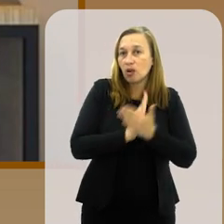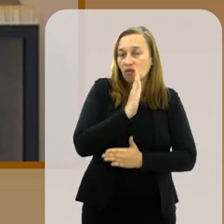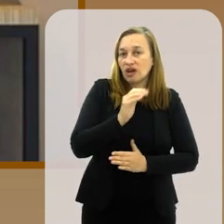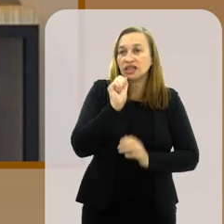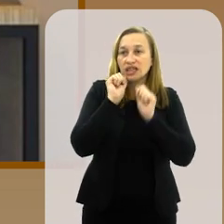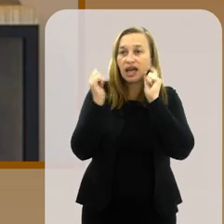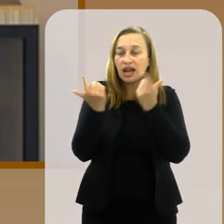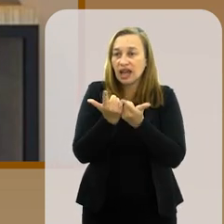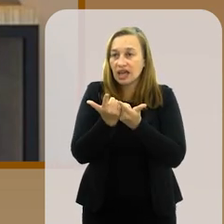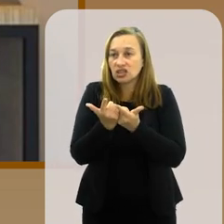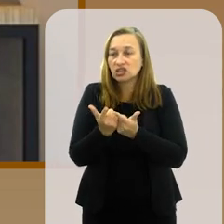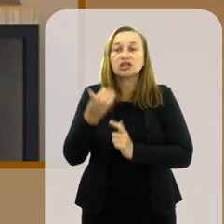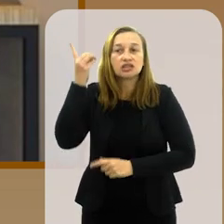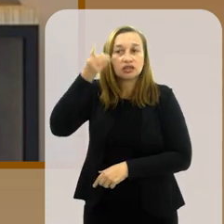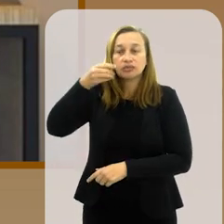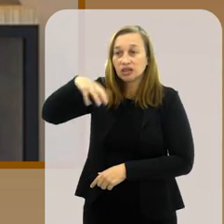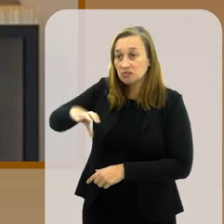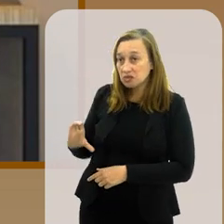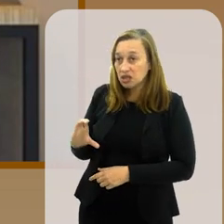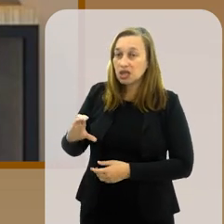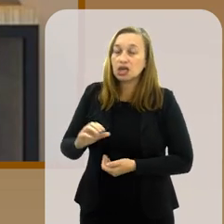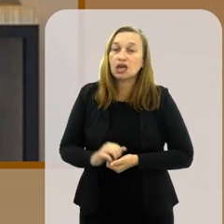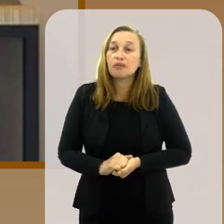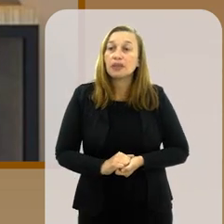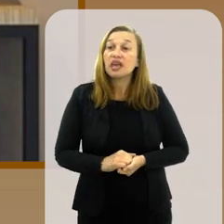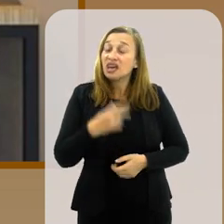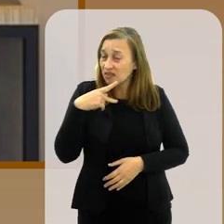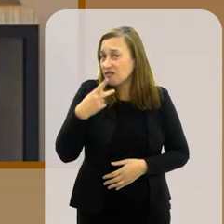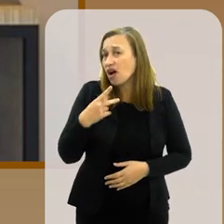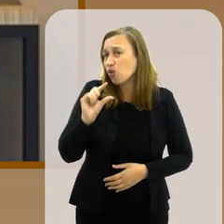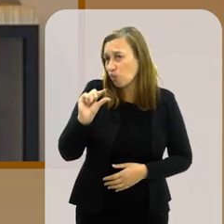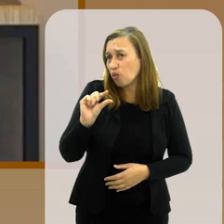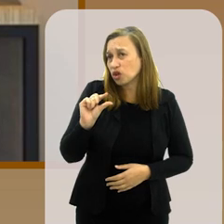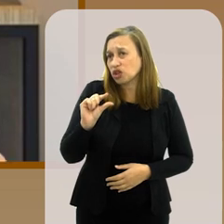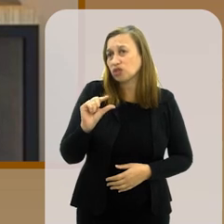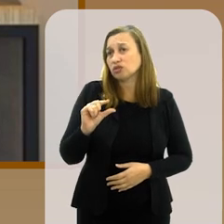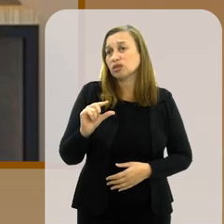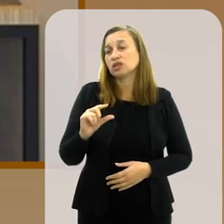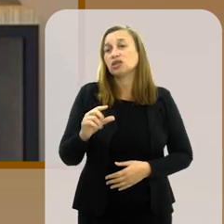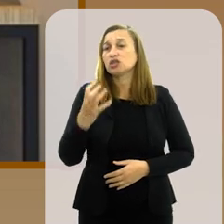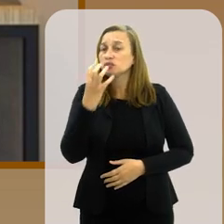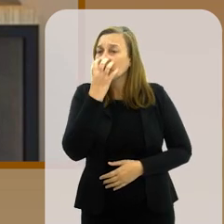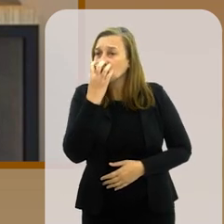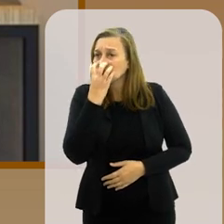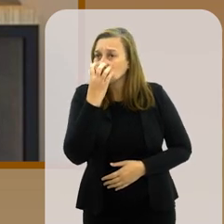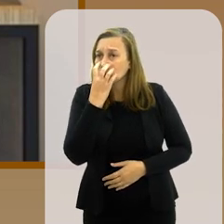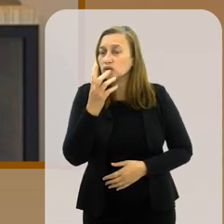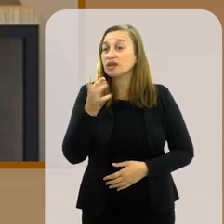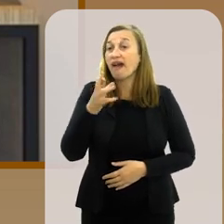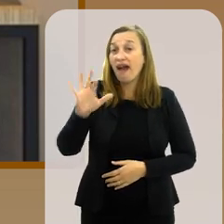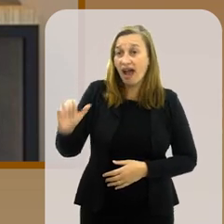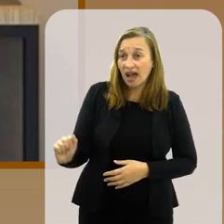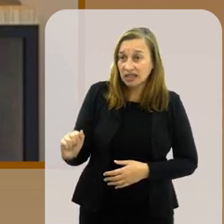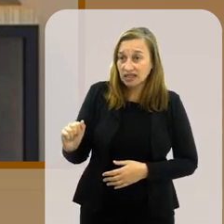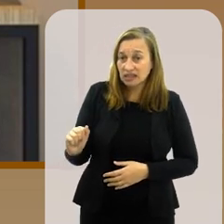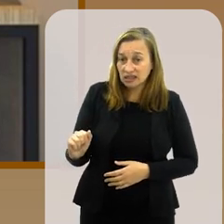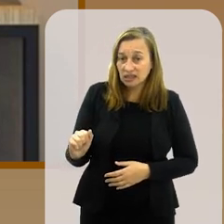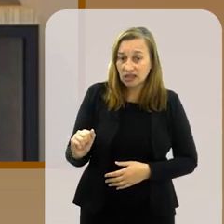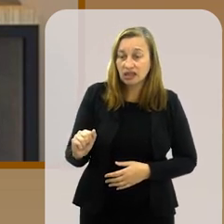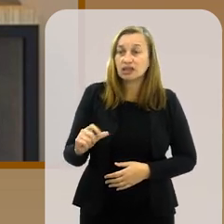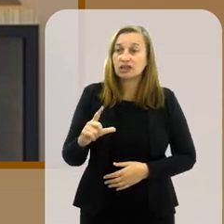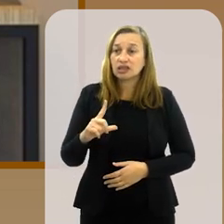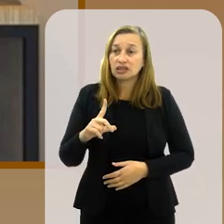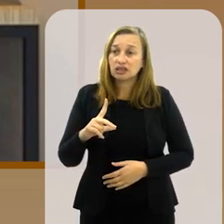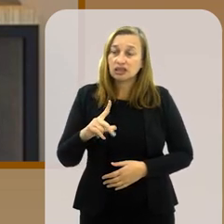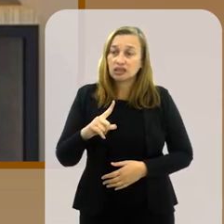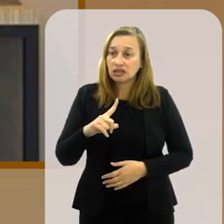aqui aprovada na Assembleia Legislativa do deputado Carlos Mink, que fala um pouco sobre isso, né? Sobre cães de raças